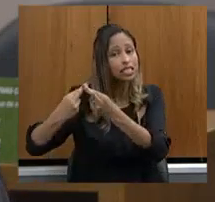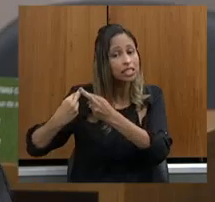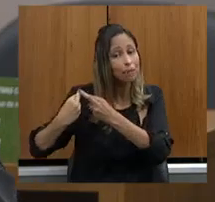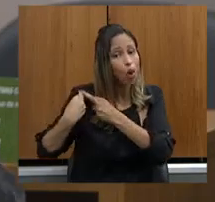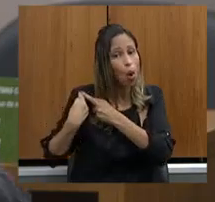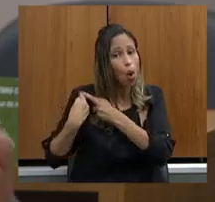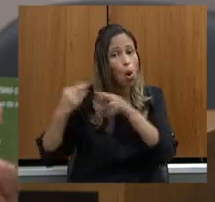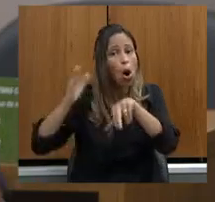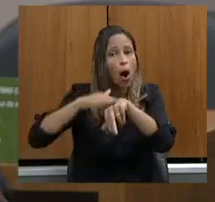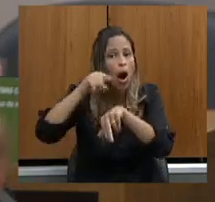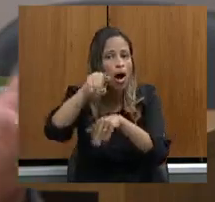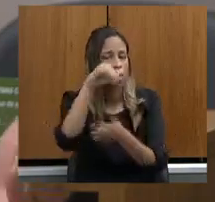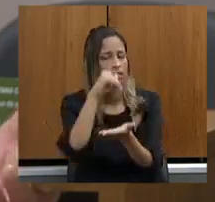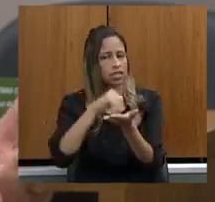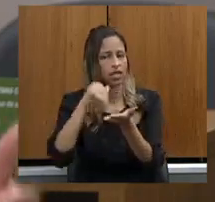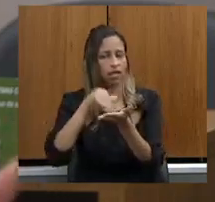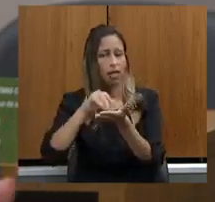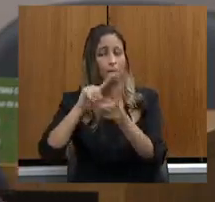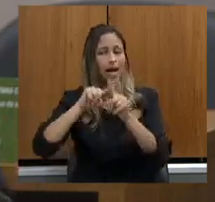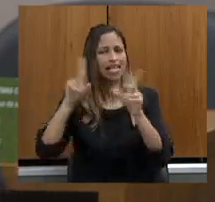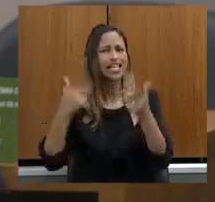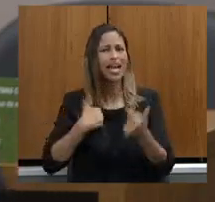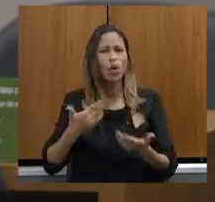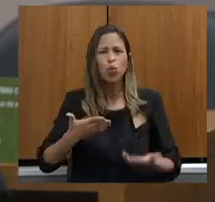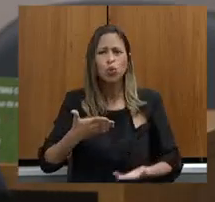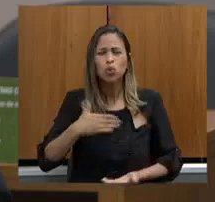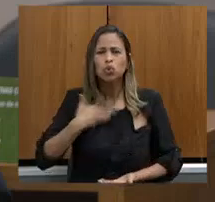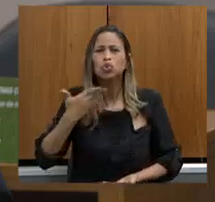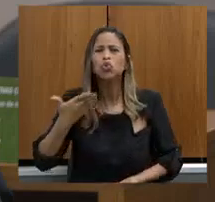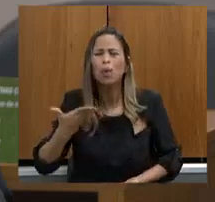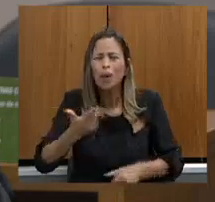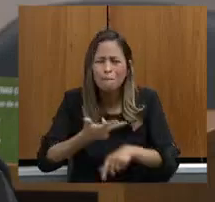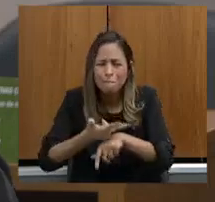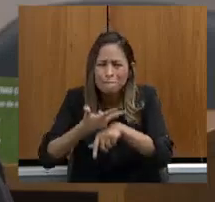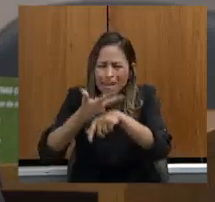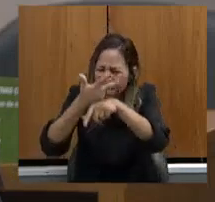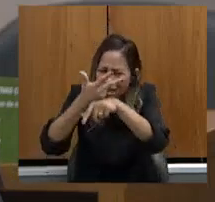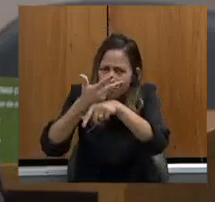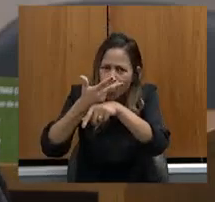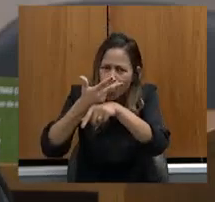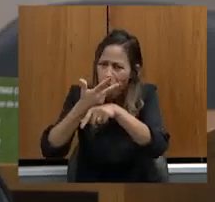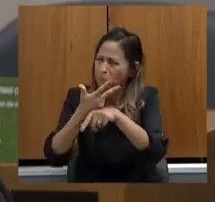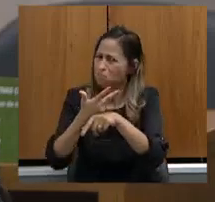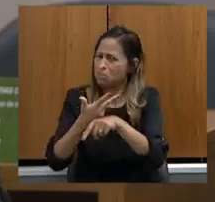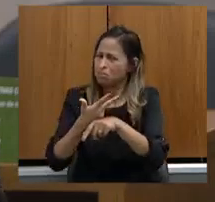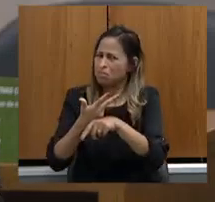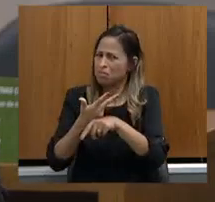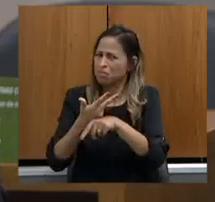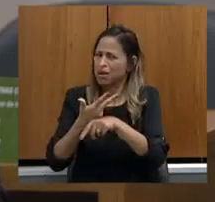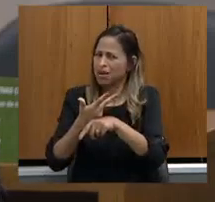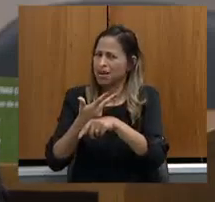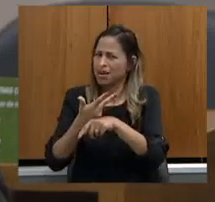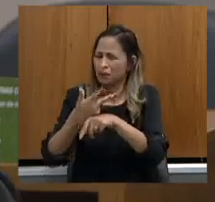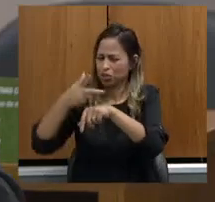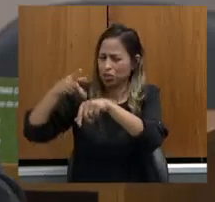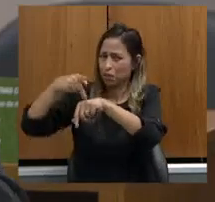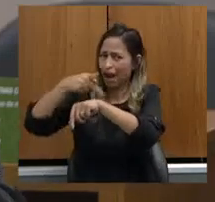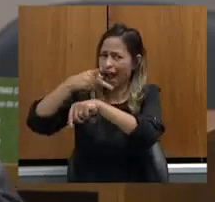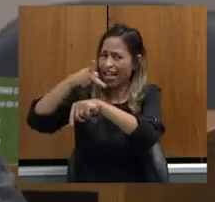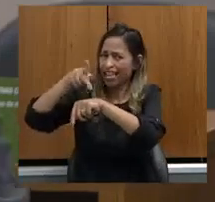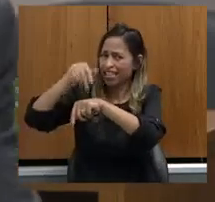a secretaria mas eu fiquei surpreso merece um prêmio o prêmio internacional